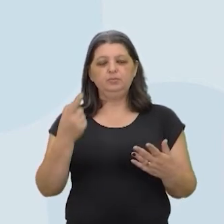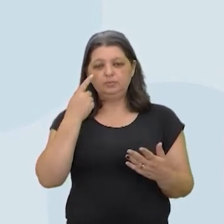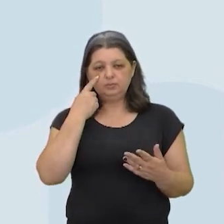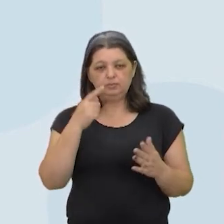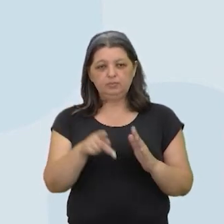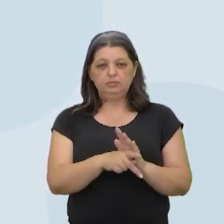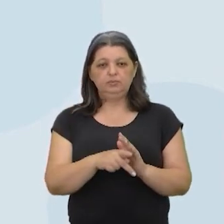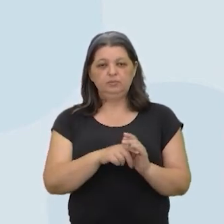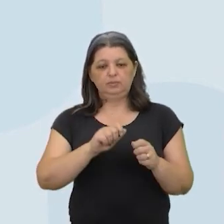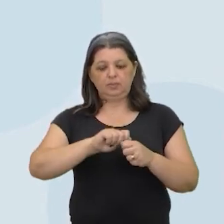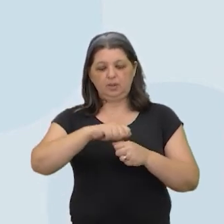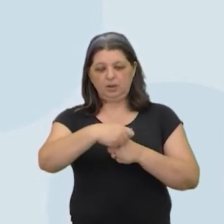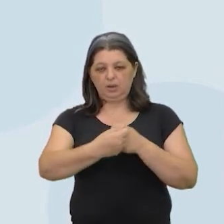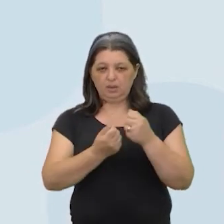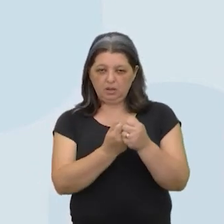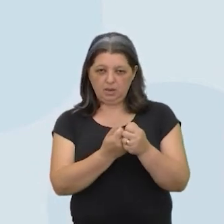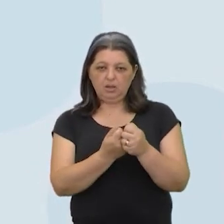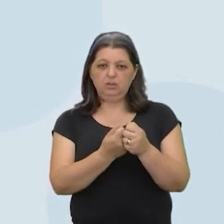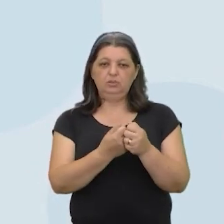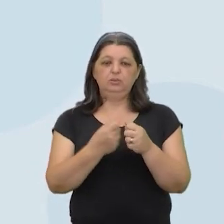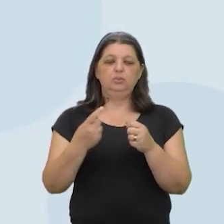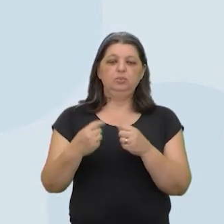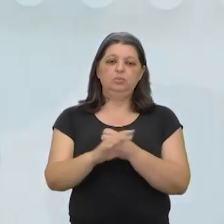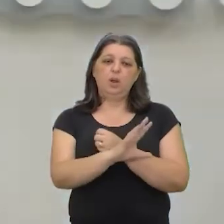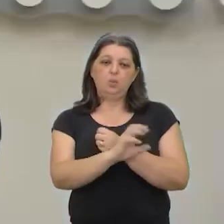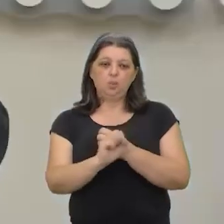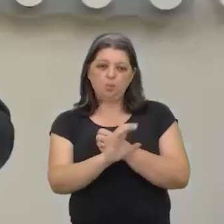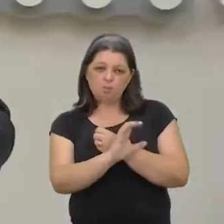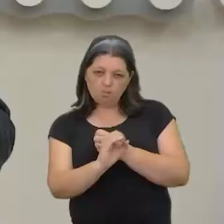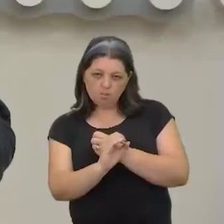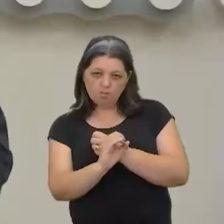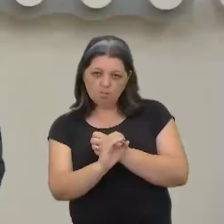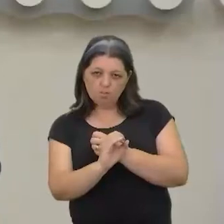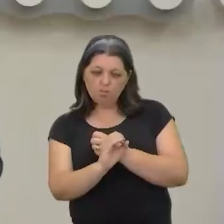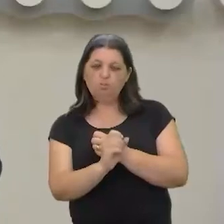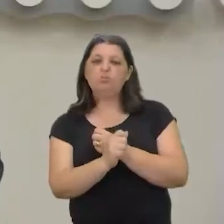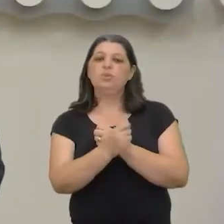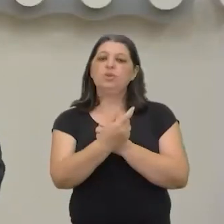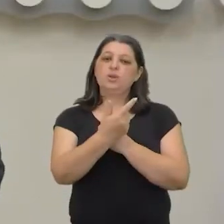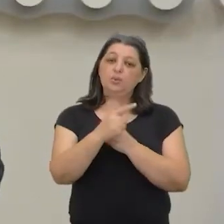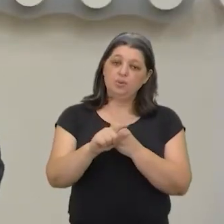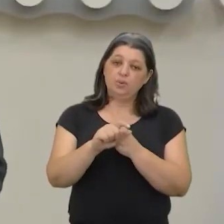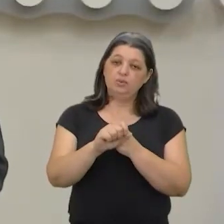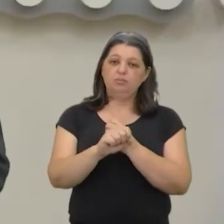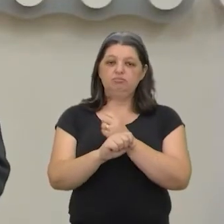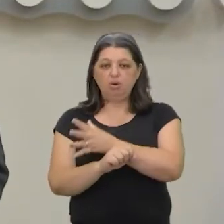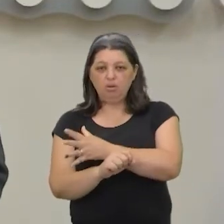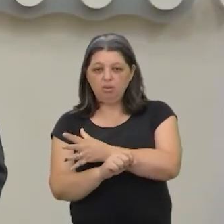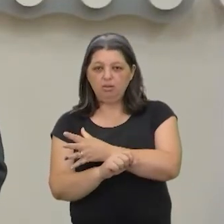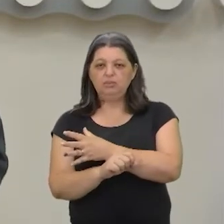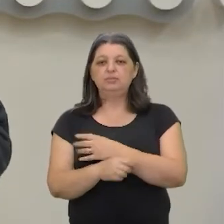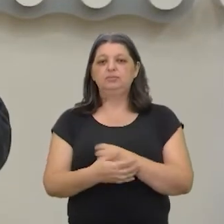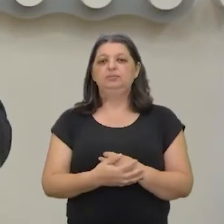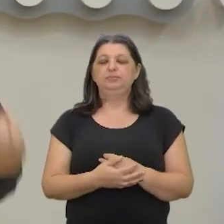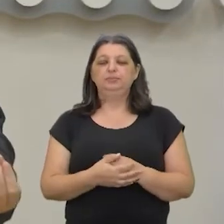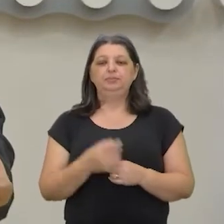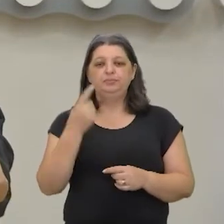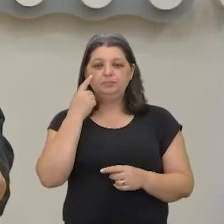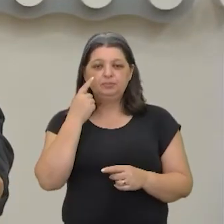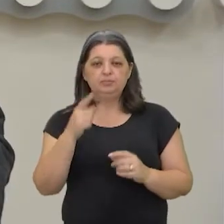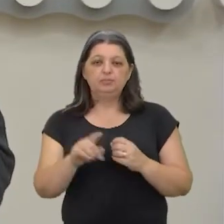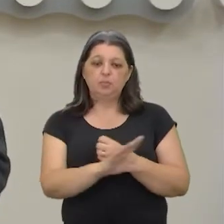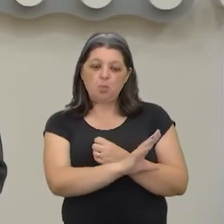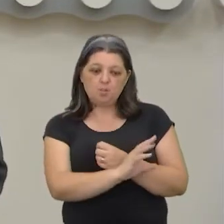átomo ganha elétrons, um perde elétrons, que foi o que a Fabi falou, um cátion e o outro cede. Né? Então, um vai